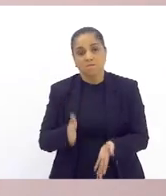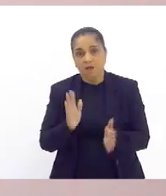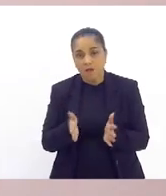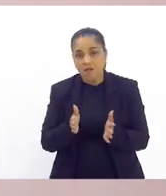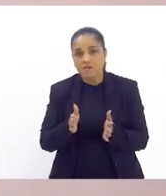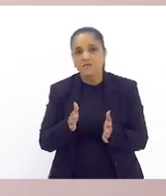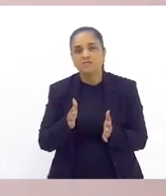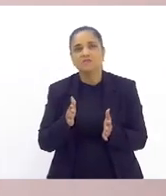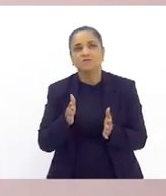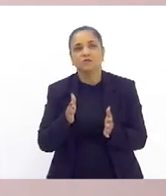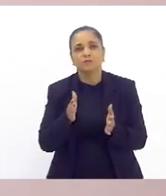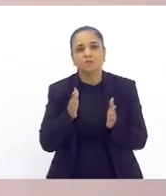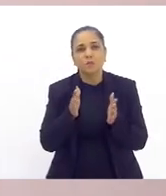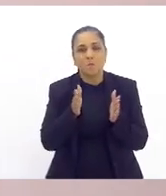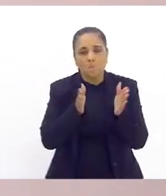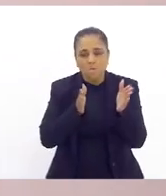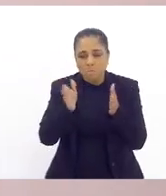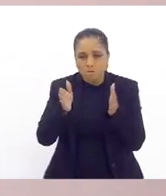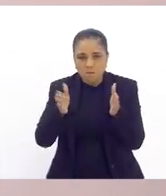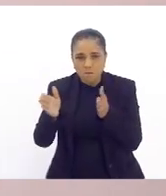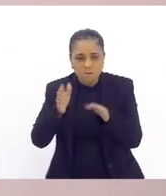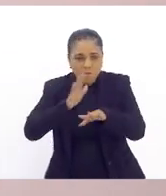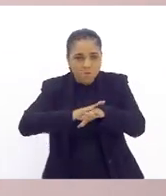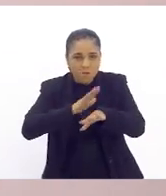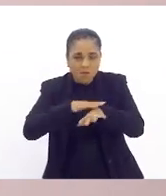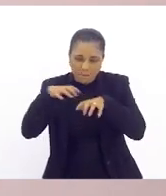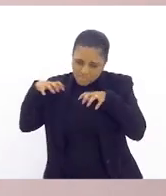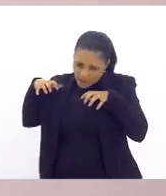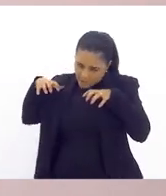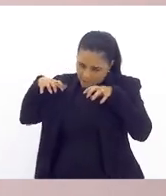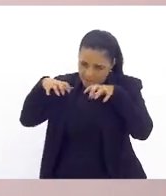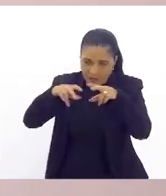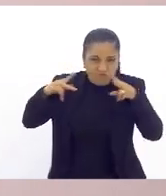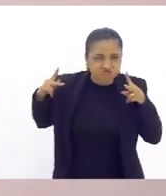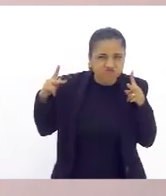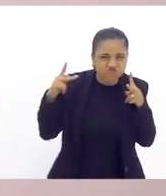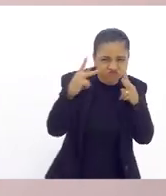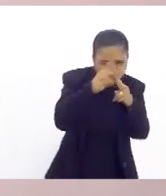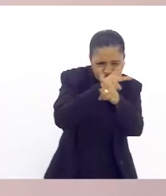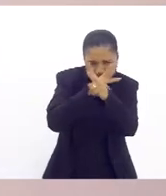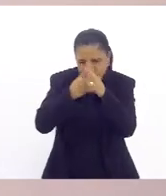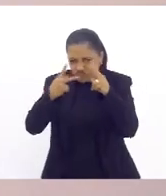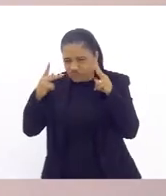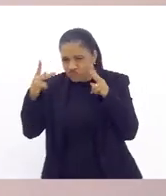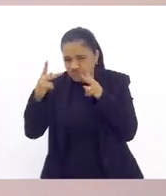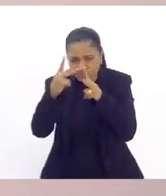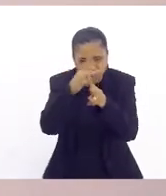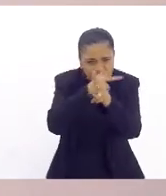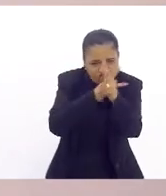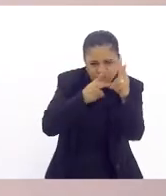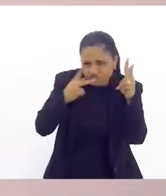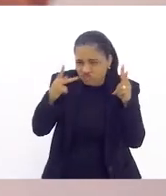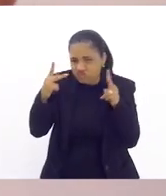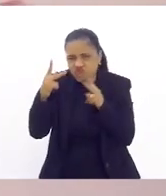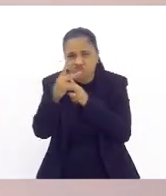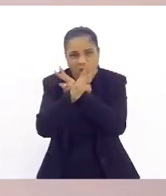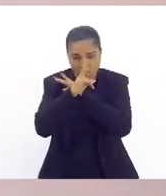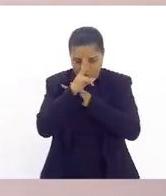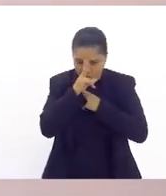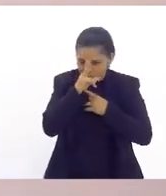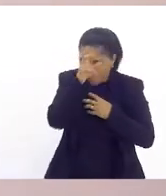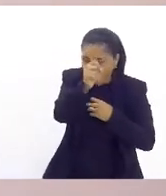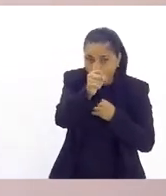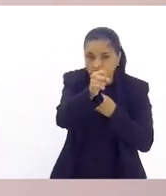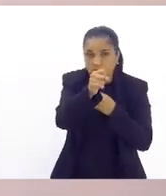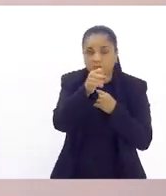por chuvas sequenciais rajadas de ventos extremamente agressivas que como eu disse